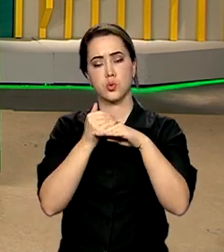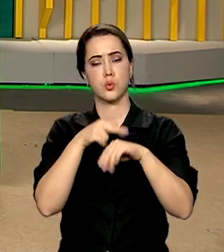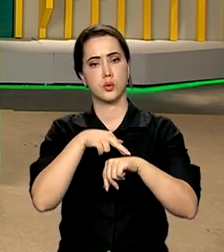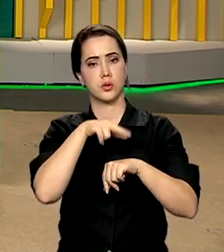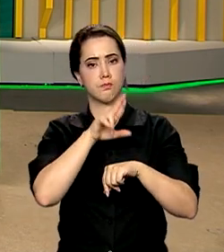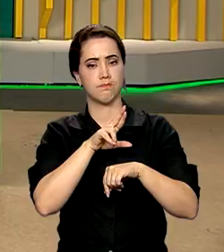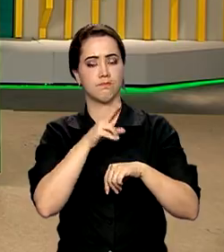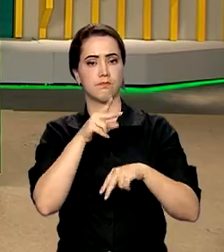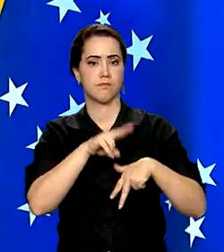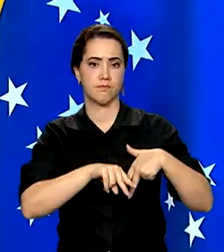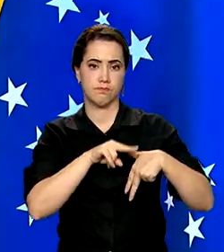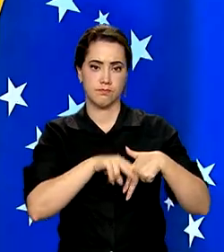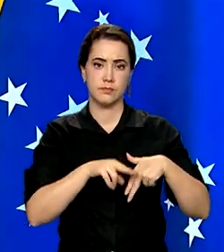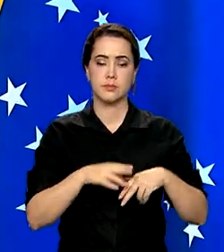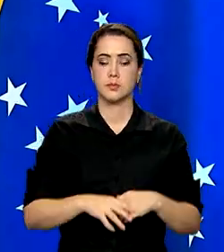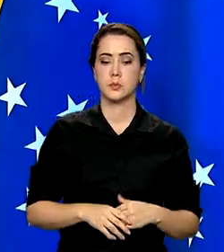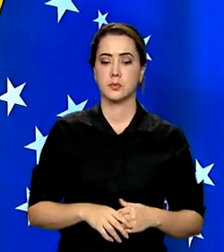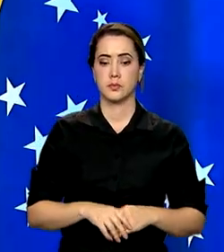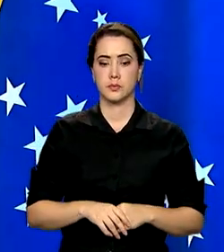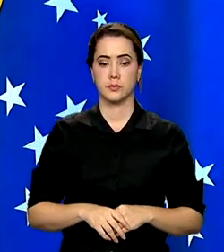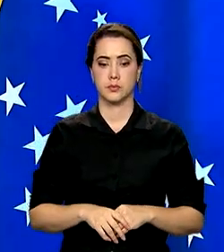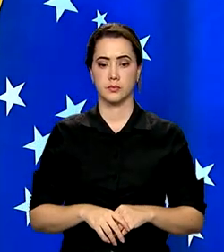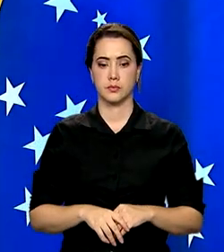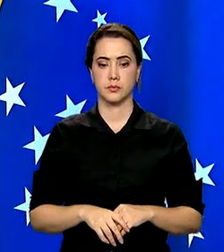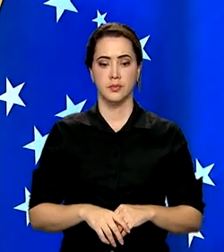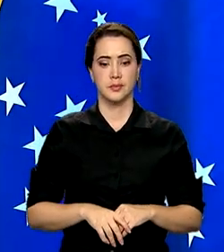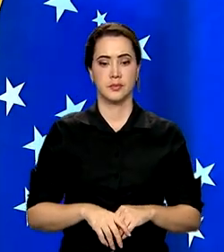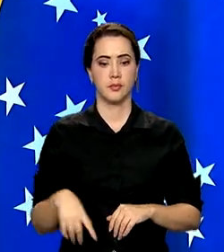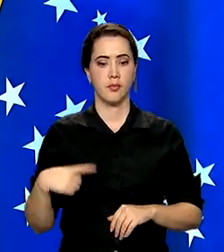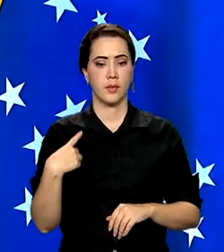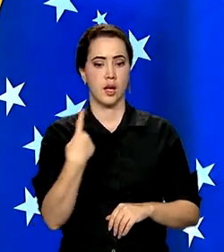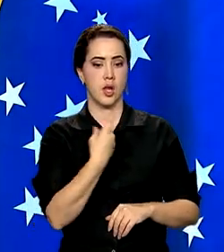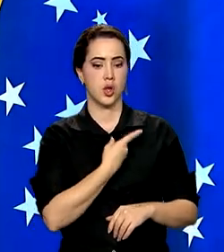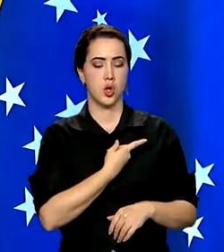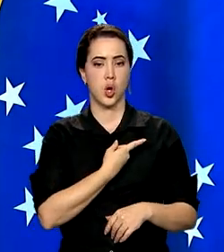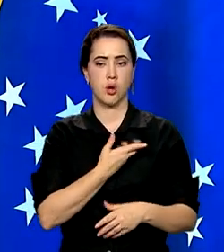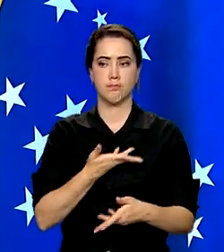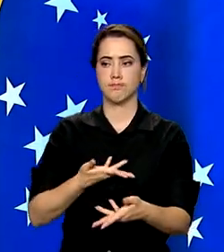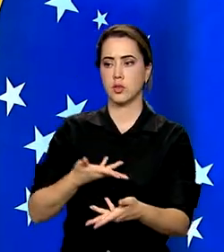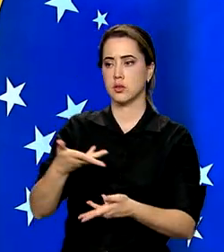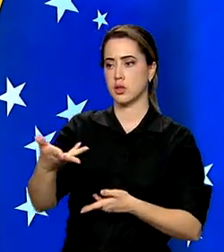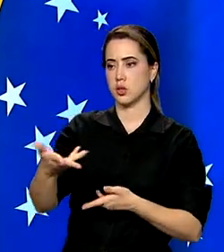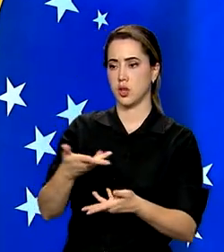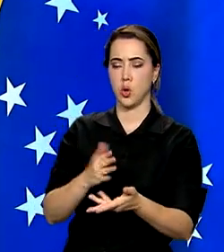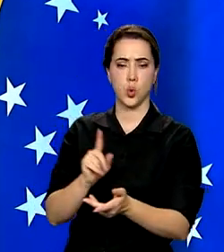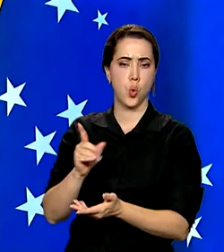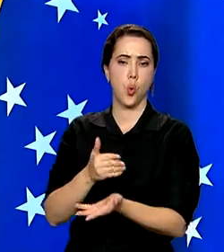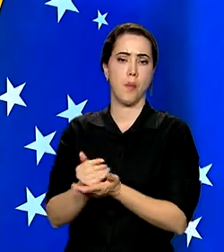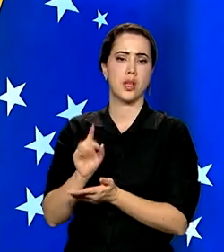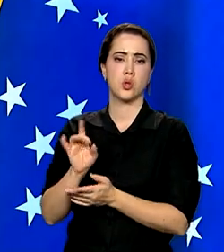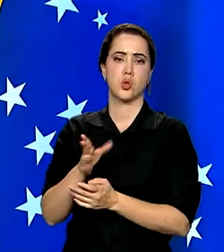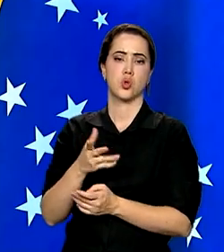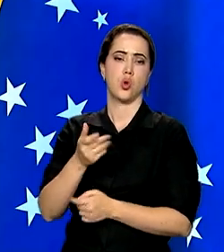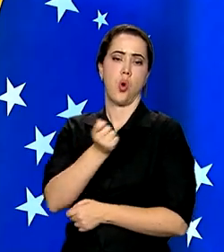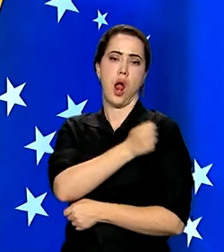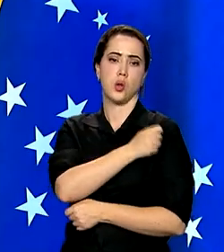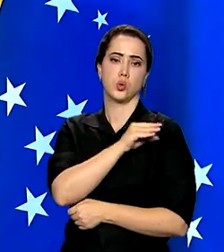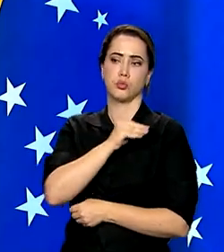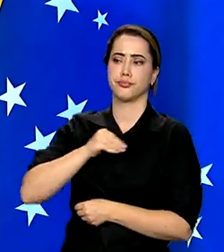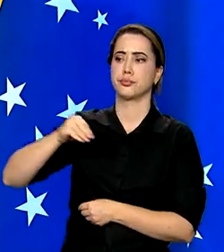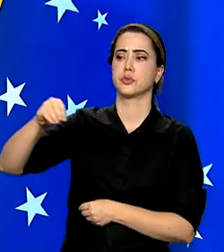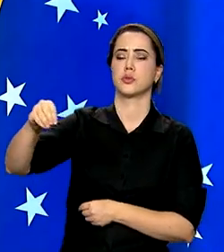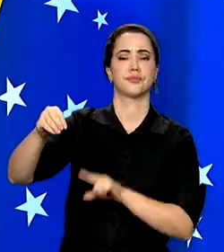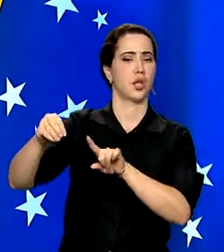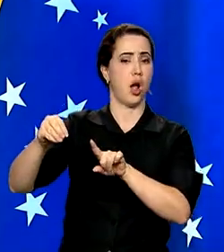e de gênero. Essa nossa troca não começa apenas por enviar os alunos, começa bem antes, né? Começa com encontros, começa